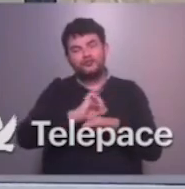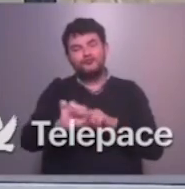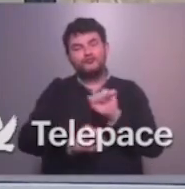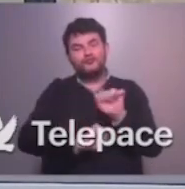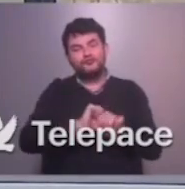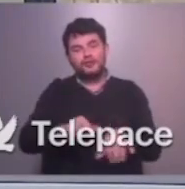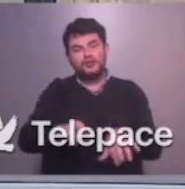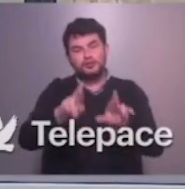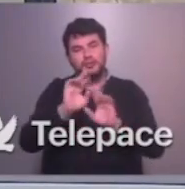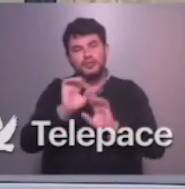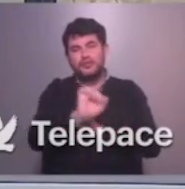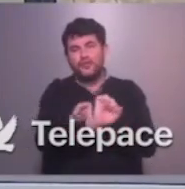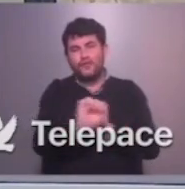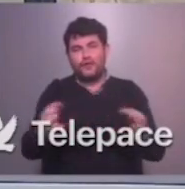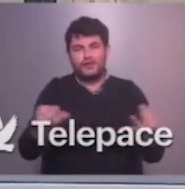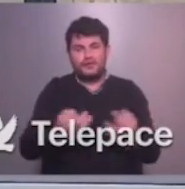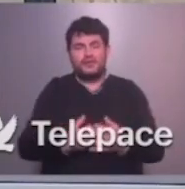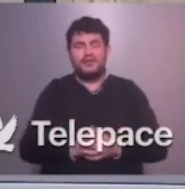e a vossa esperança.